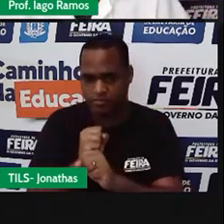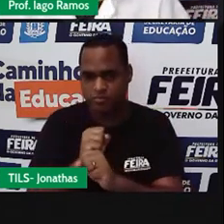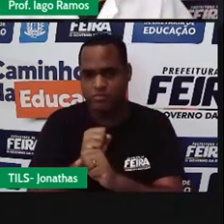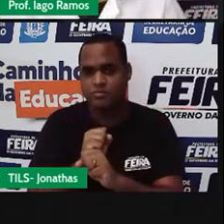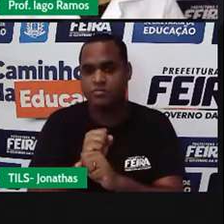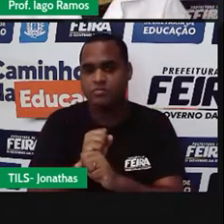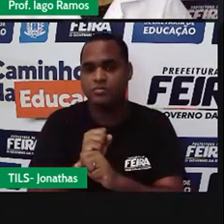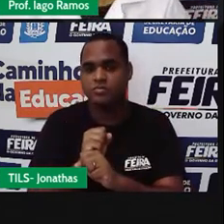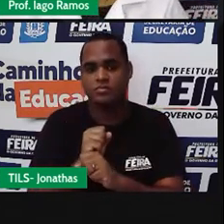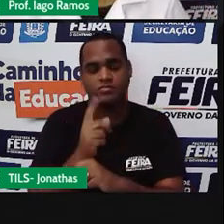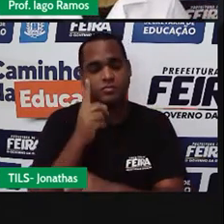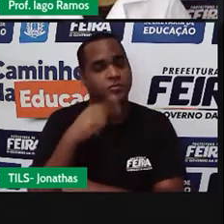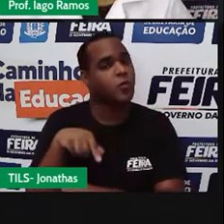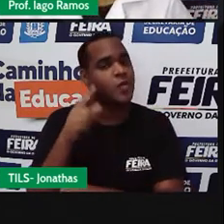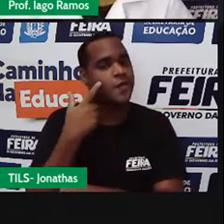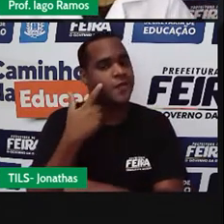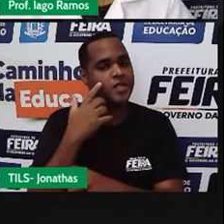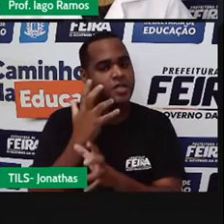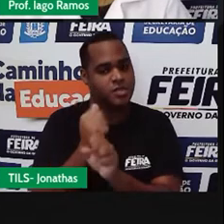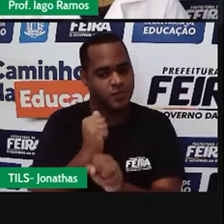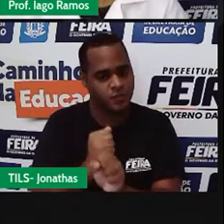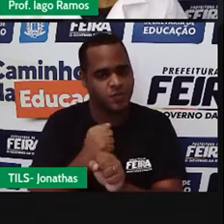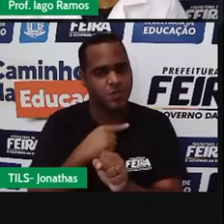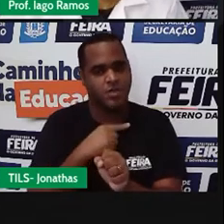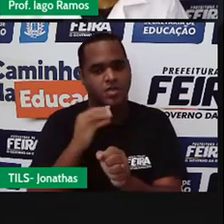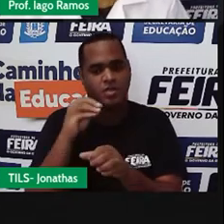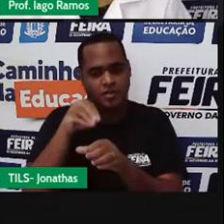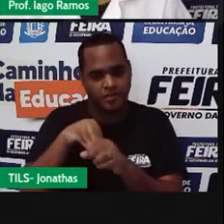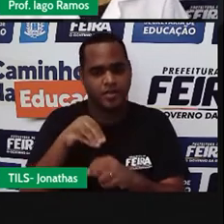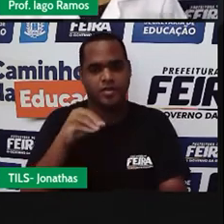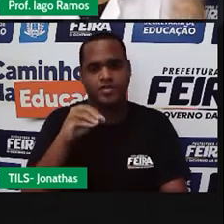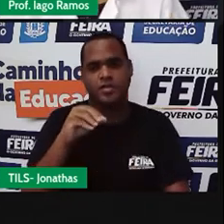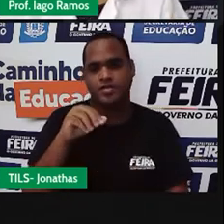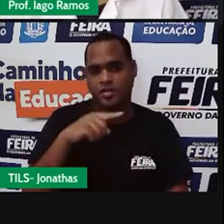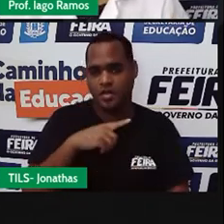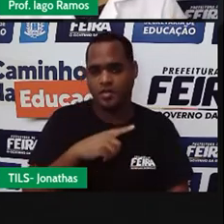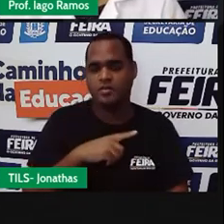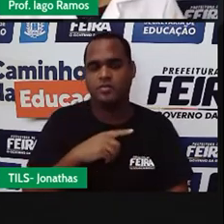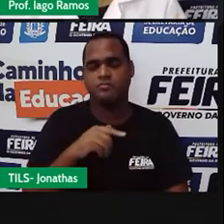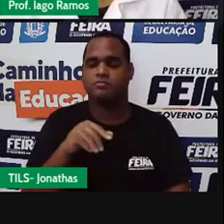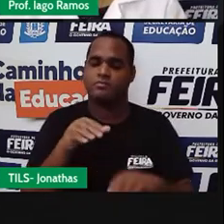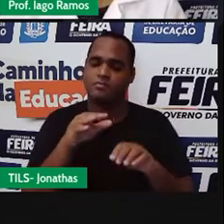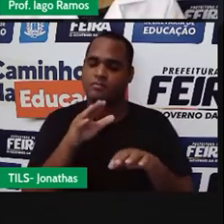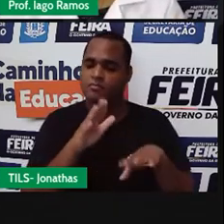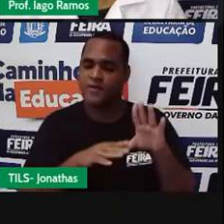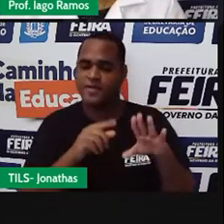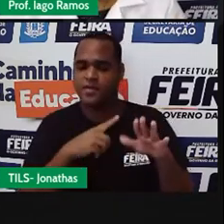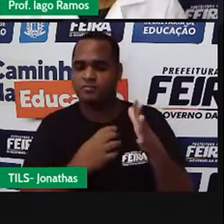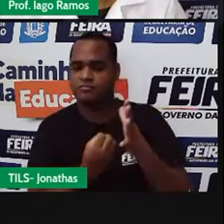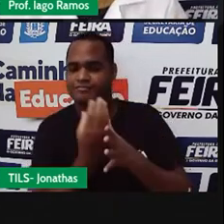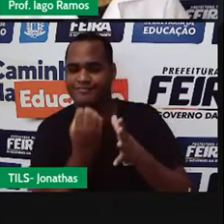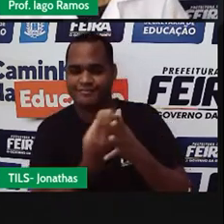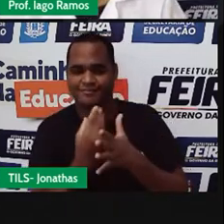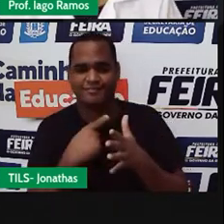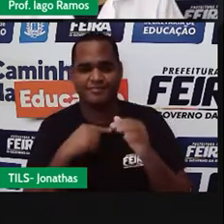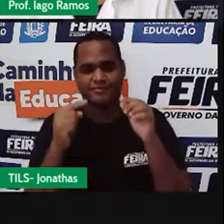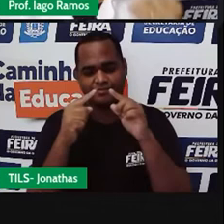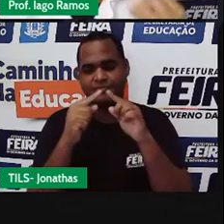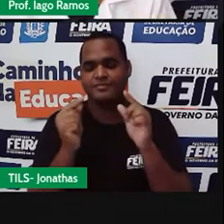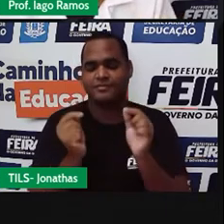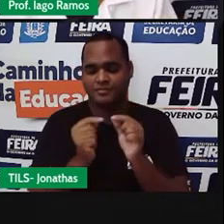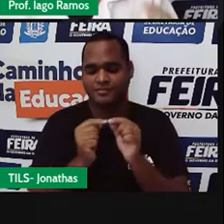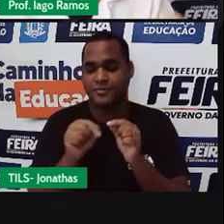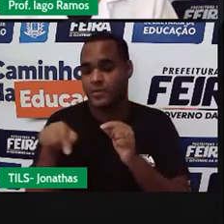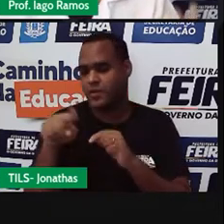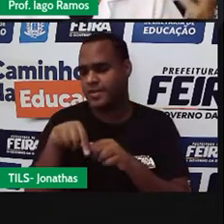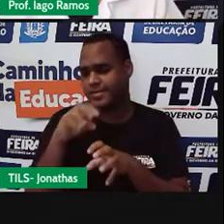depois faz as contas que estiverem dentro dos colchetes e às vezes só aparecem parênteses é só